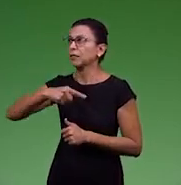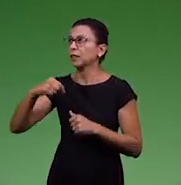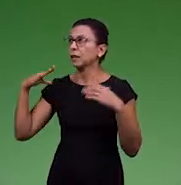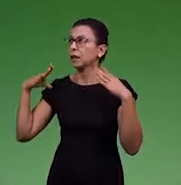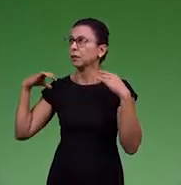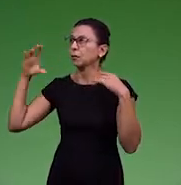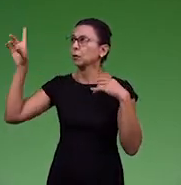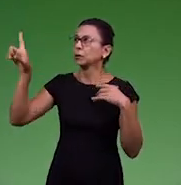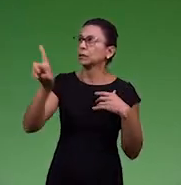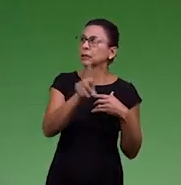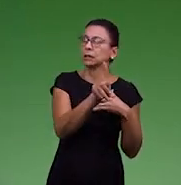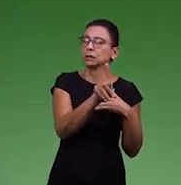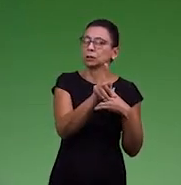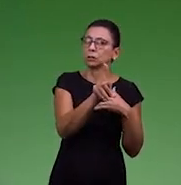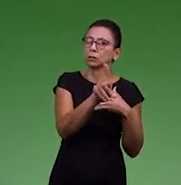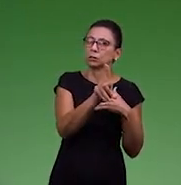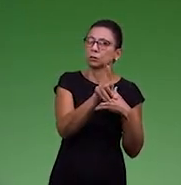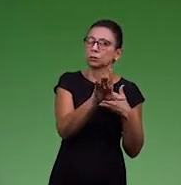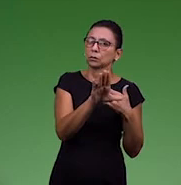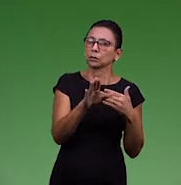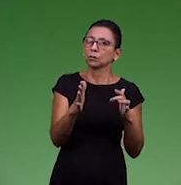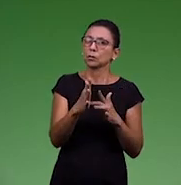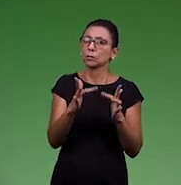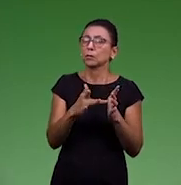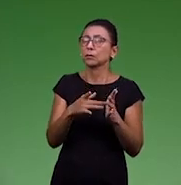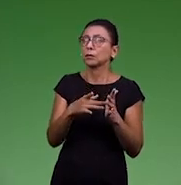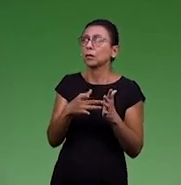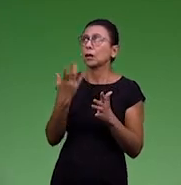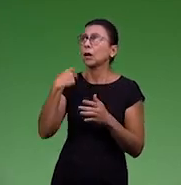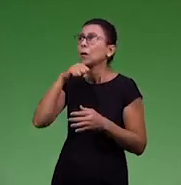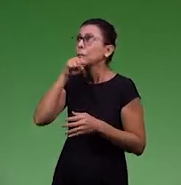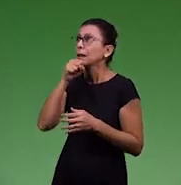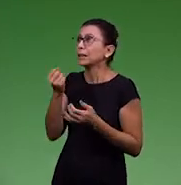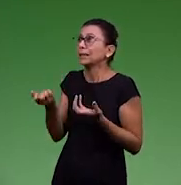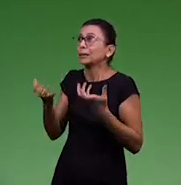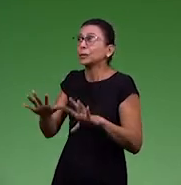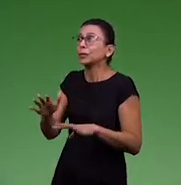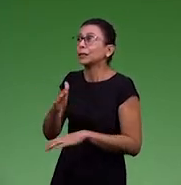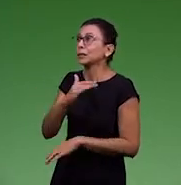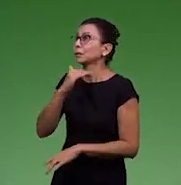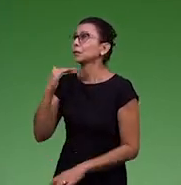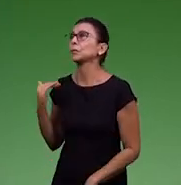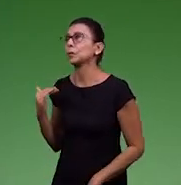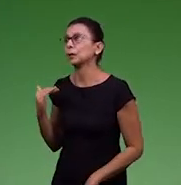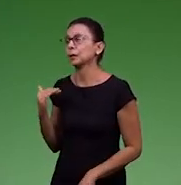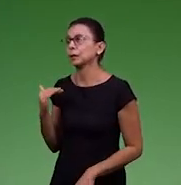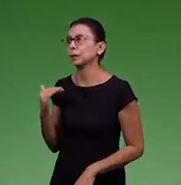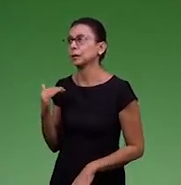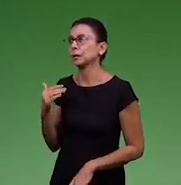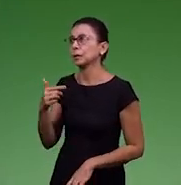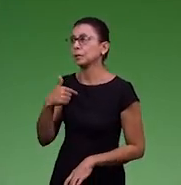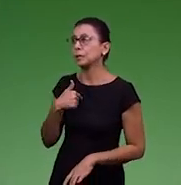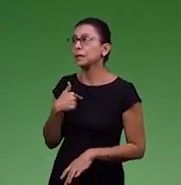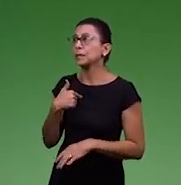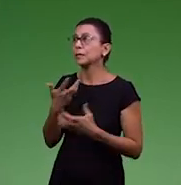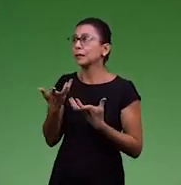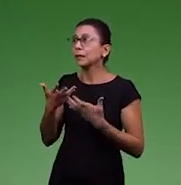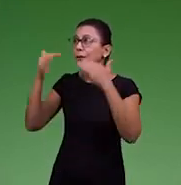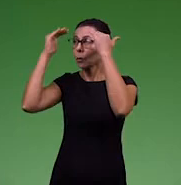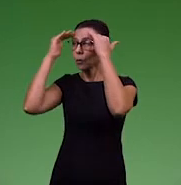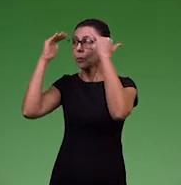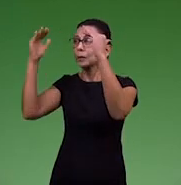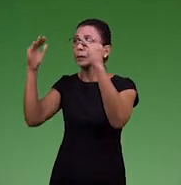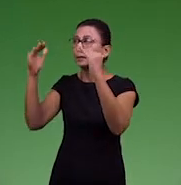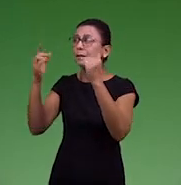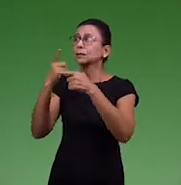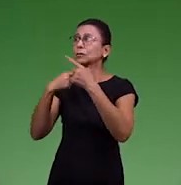ele orou, Pai, passa de mim esse cálice, mas contudo, eu estou aqui não para fazer a minha vontade, mas a tua vontade. Estou aqui para te obedecer. E seja qual for a